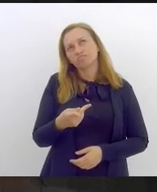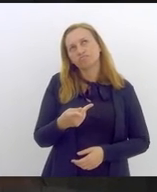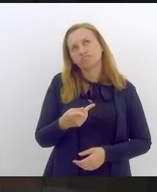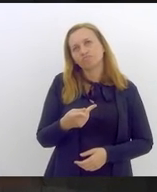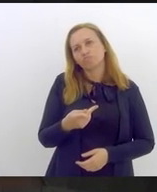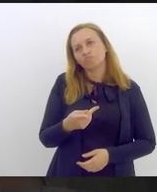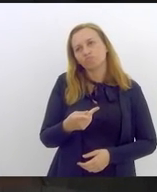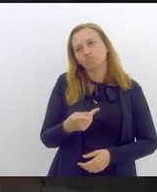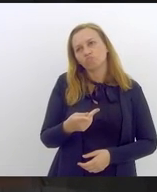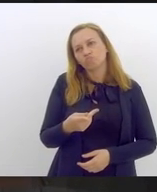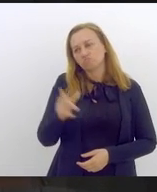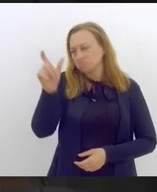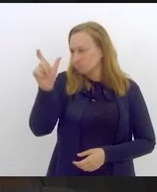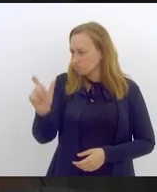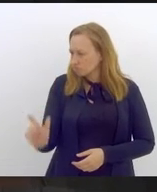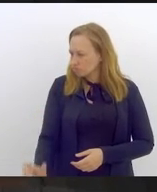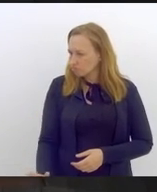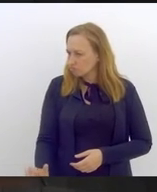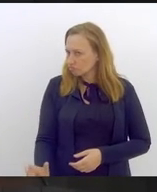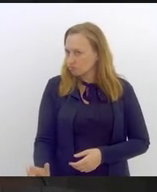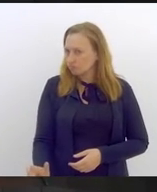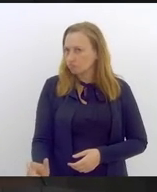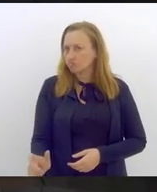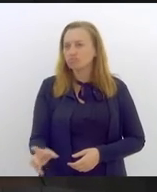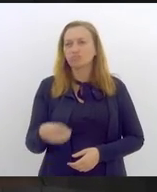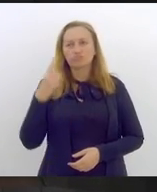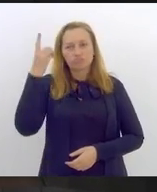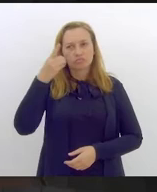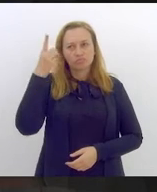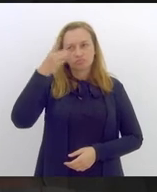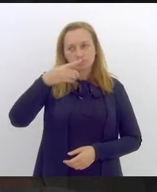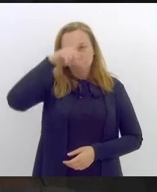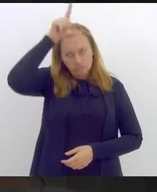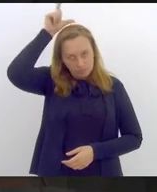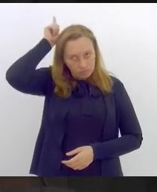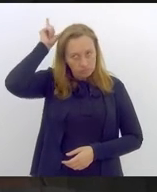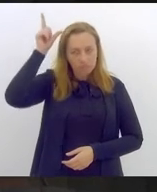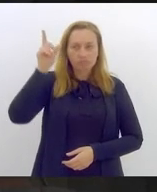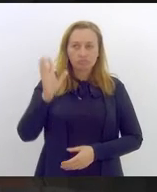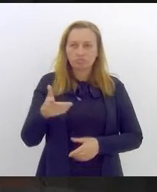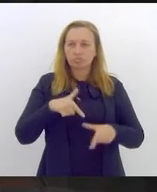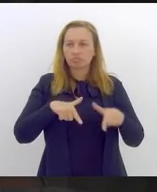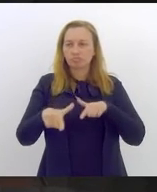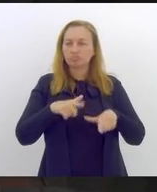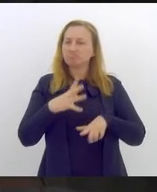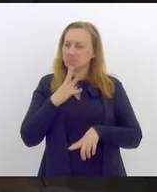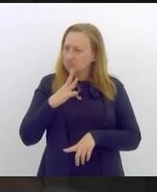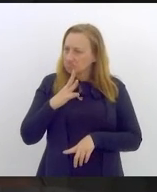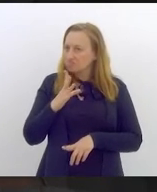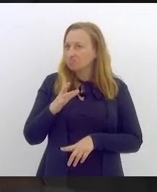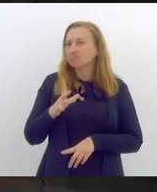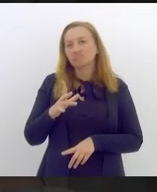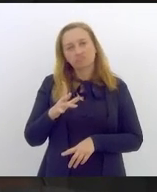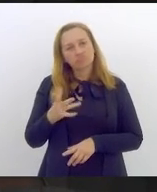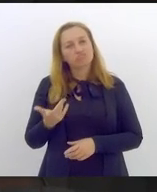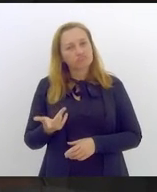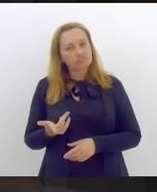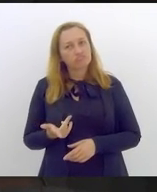quero falar sobre esse personagem com quem o Luiz Paulo trabalhou e que eu conheci também pessoalmente né